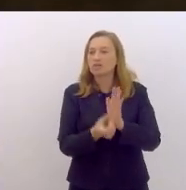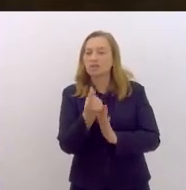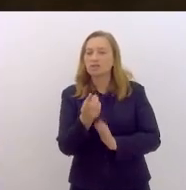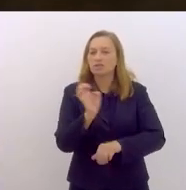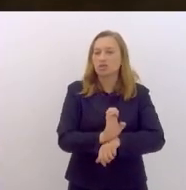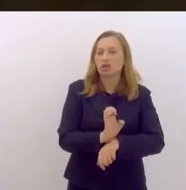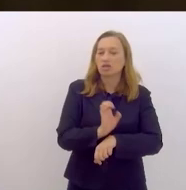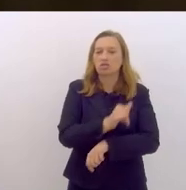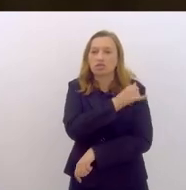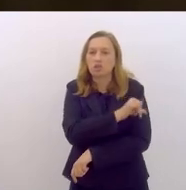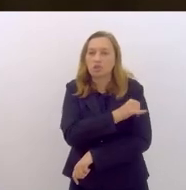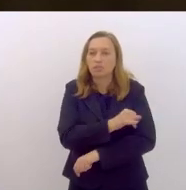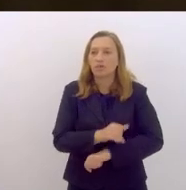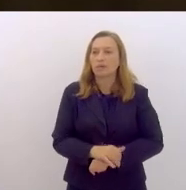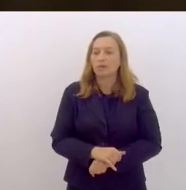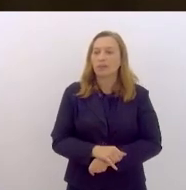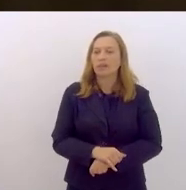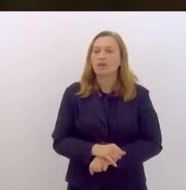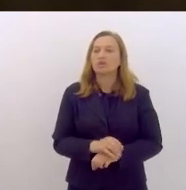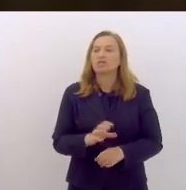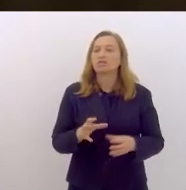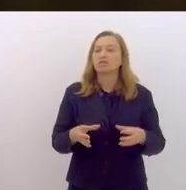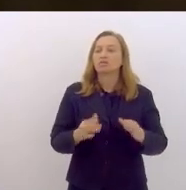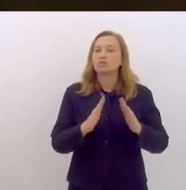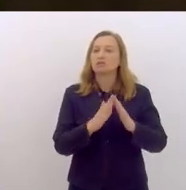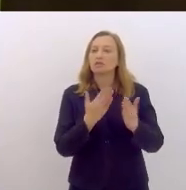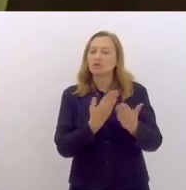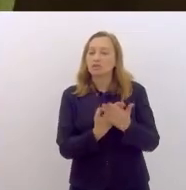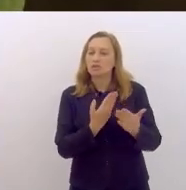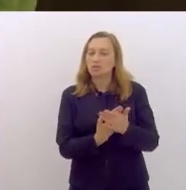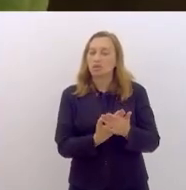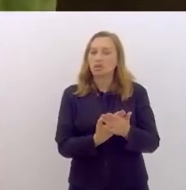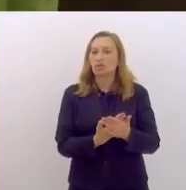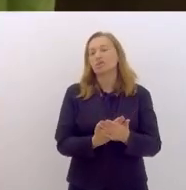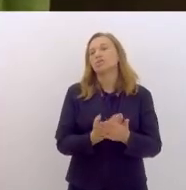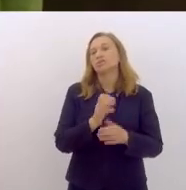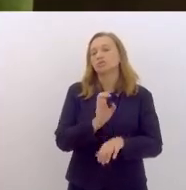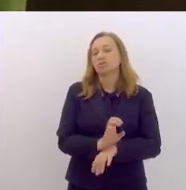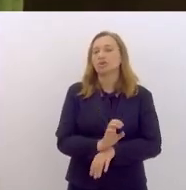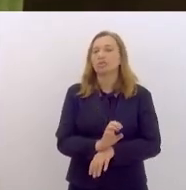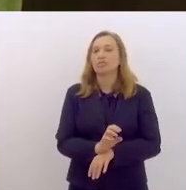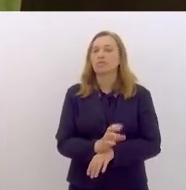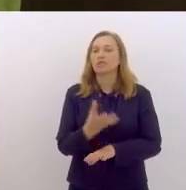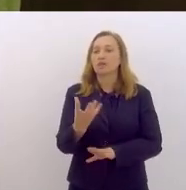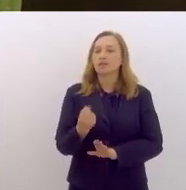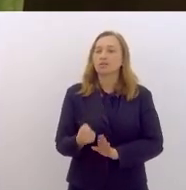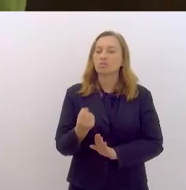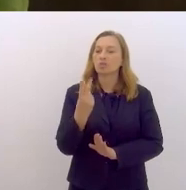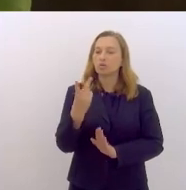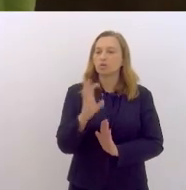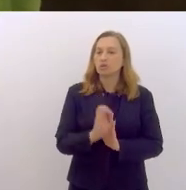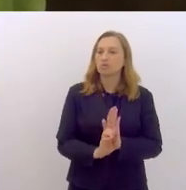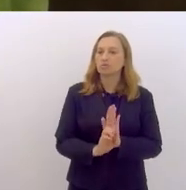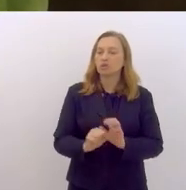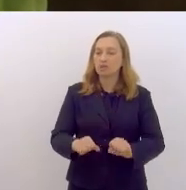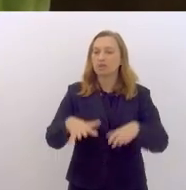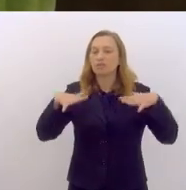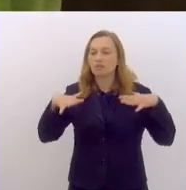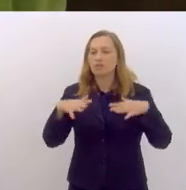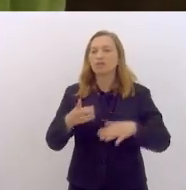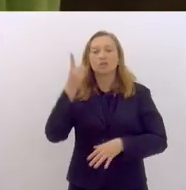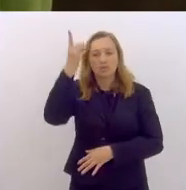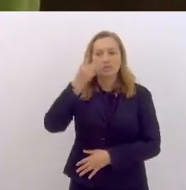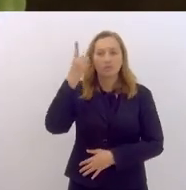do Estado do Rio de Janeiro, da Rede de Ensino Estadual do Rio de Janeiro. O projeto recebeu duas emendas de plenário da autoria